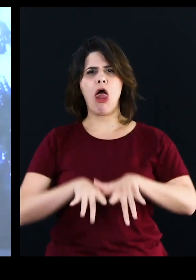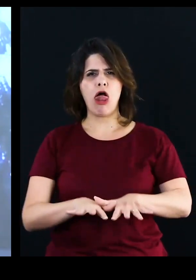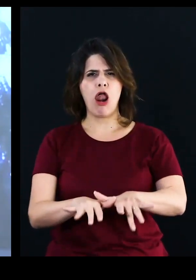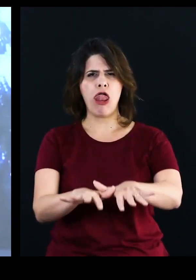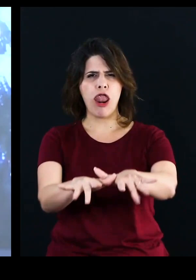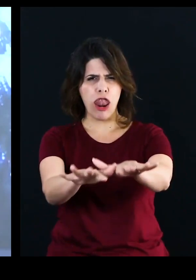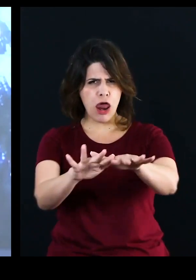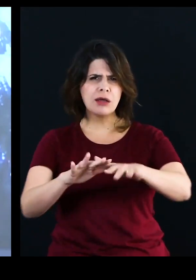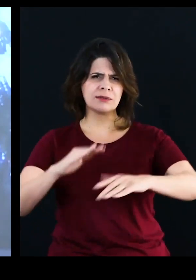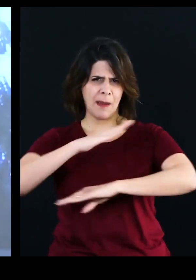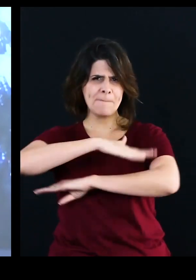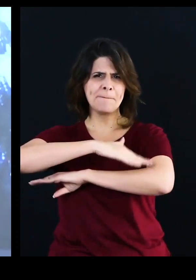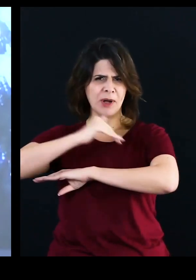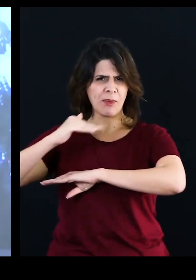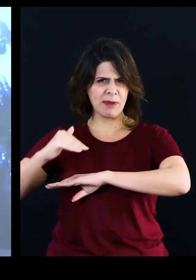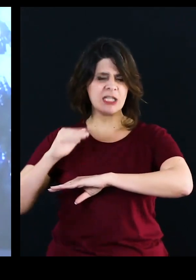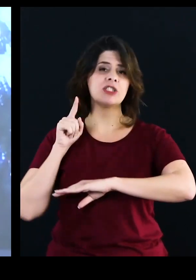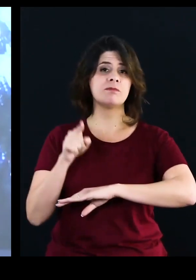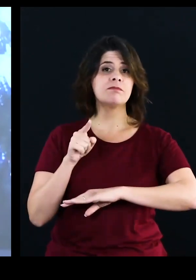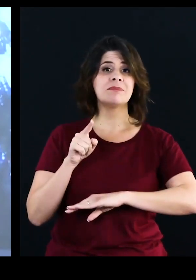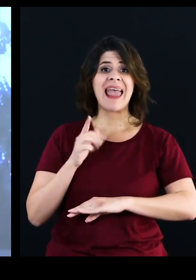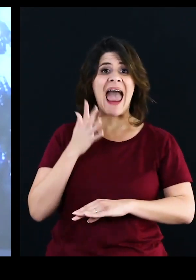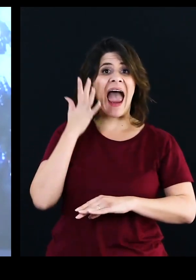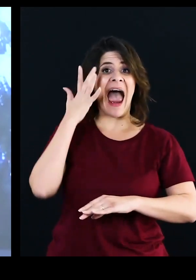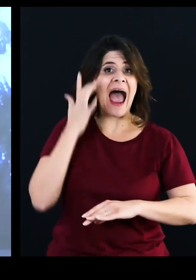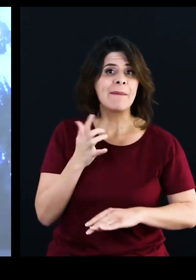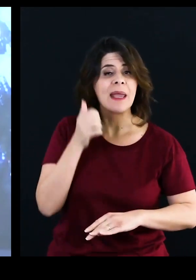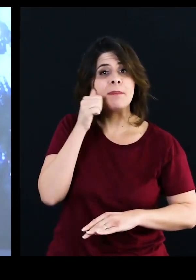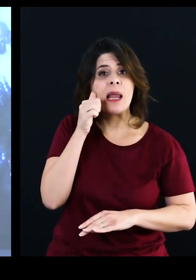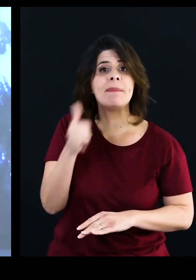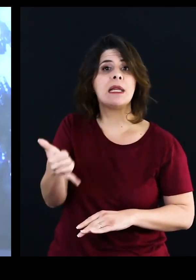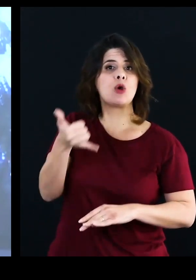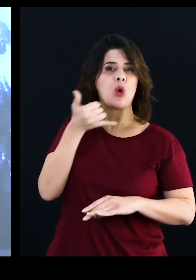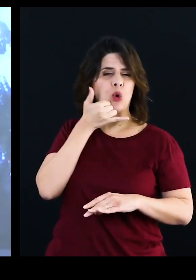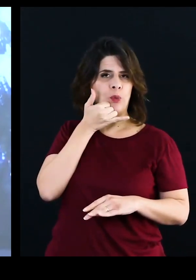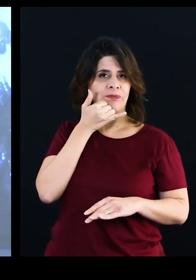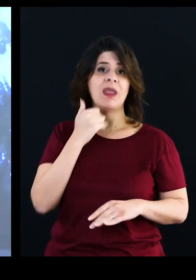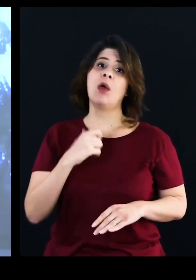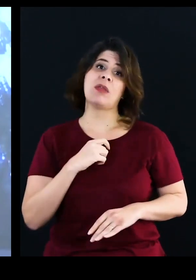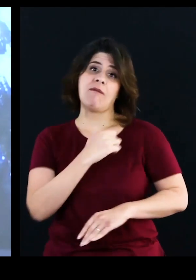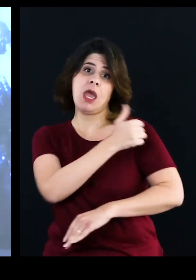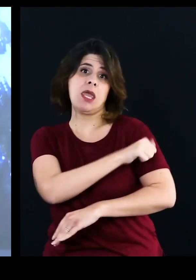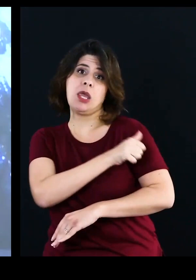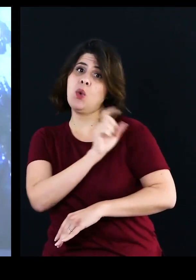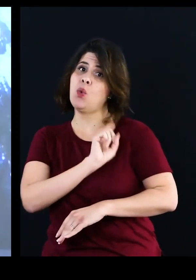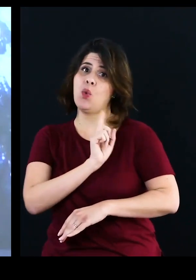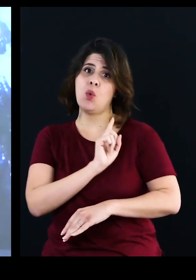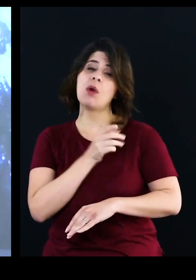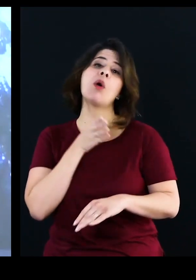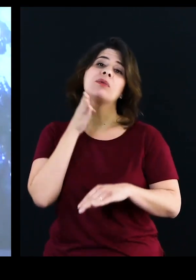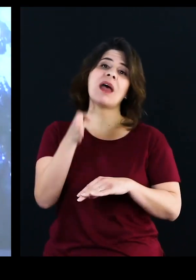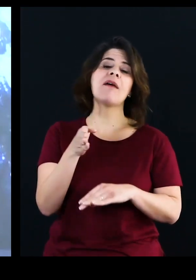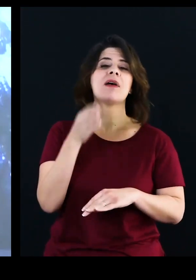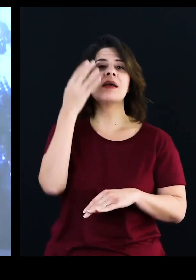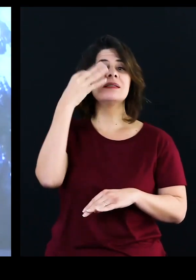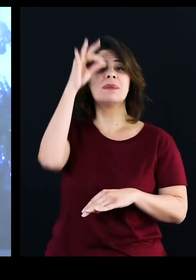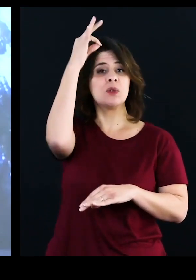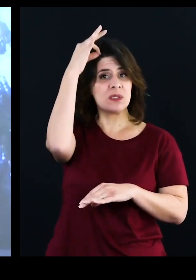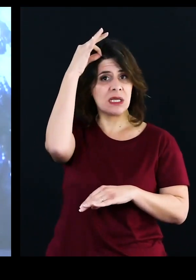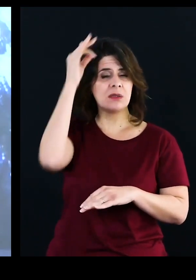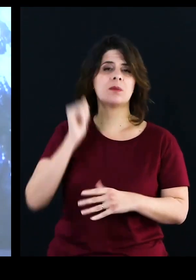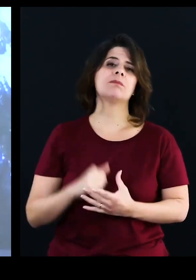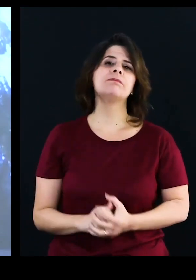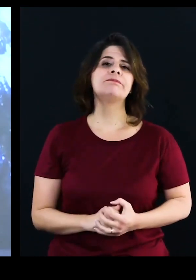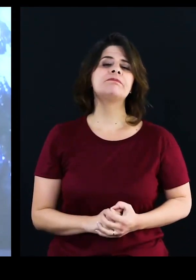equipe, me ligou. Eu estava, inclusive, fora do Rio, eu estava no Espírito Santo. Ela me ligou de tarde: Hugo,